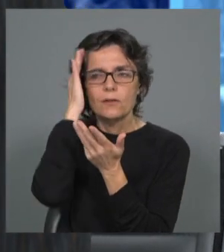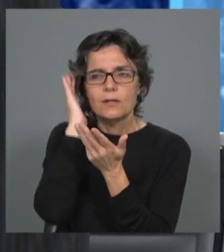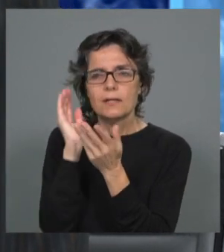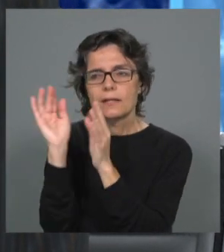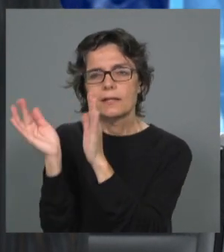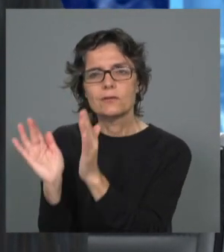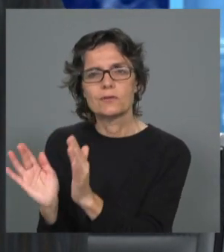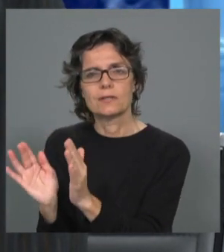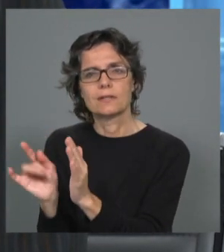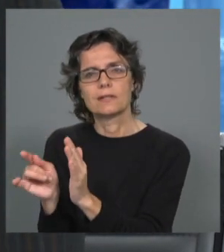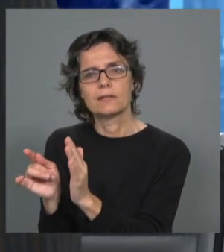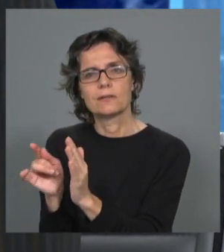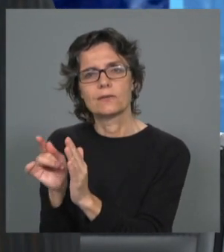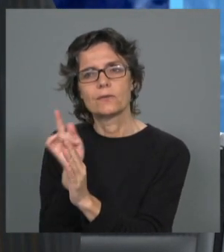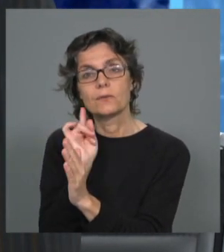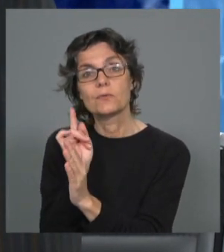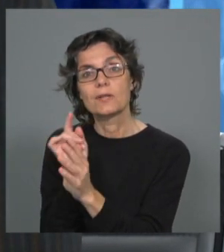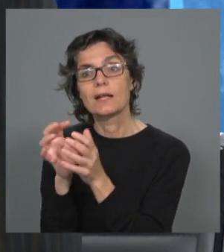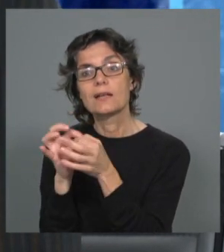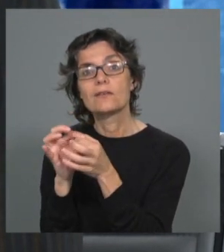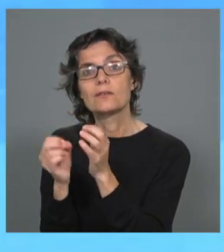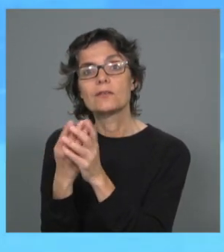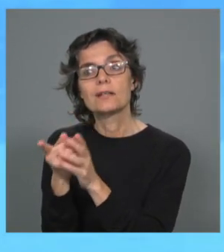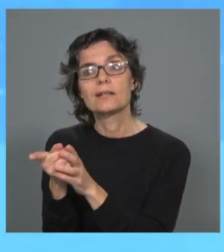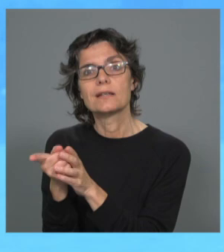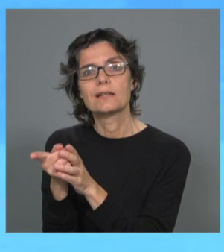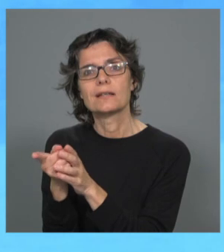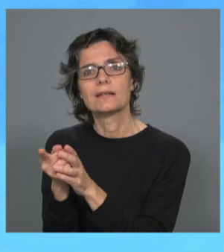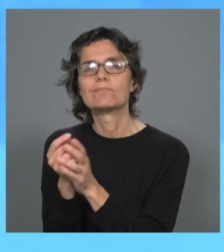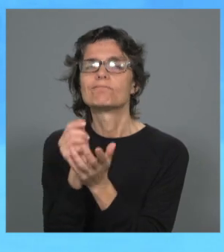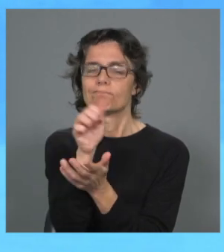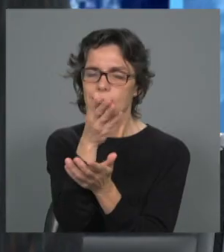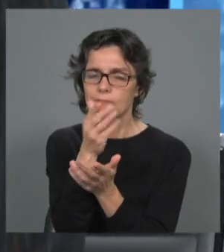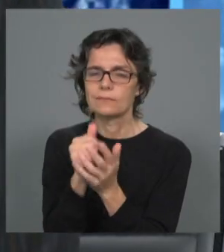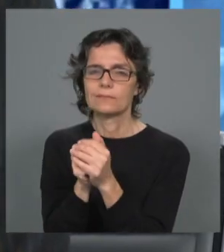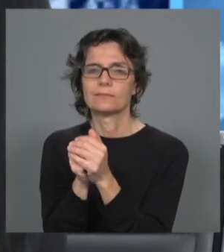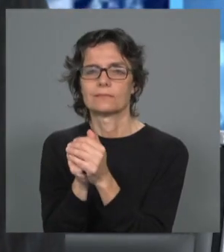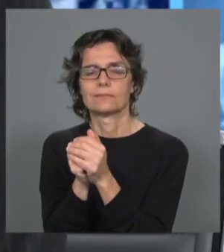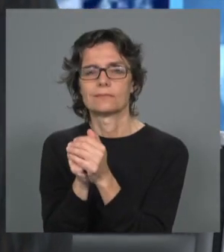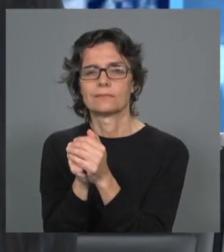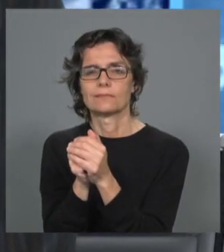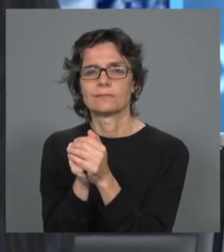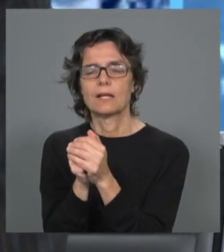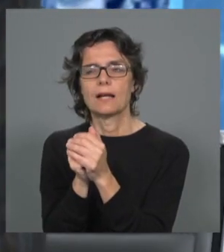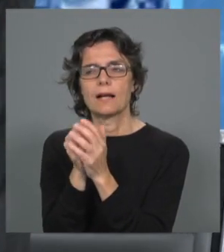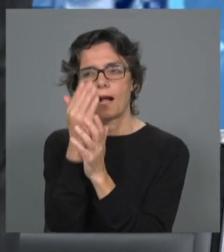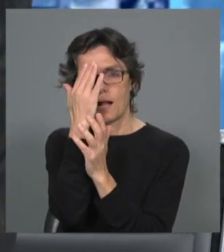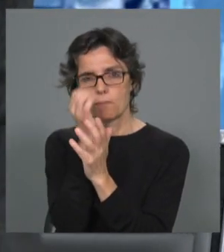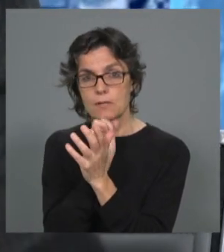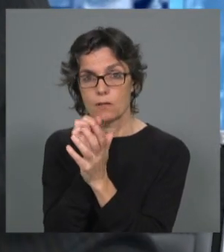este contexto. É o tal vínculo que falava há pouco. O vínculo, o saber estar, o saber ouvir, o